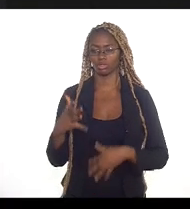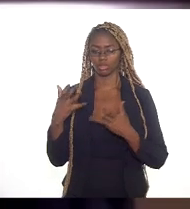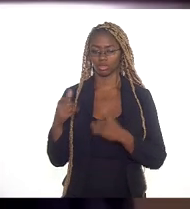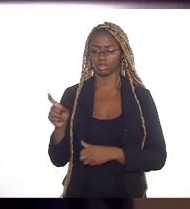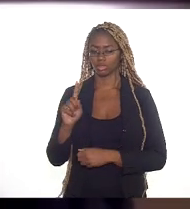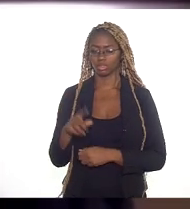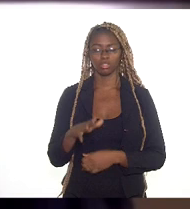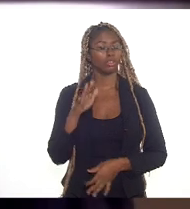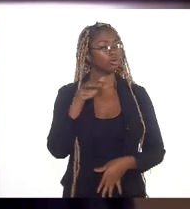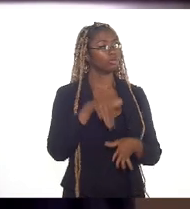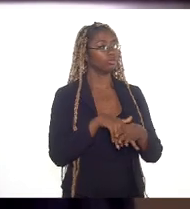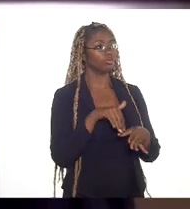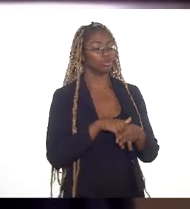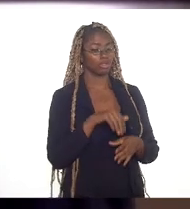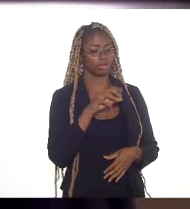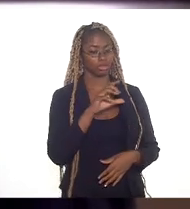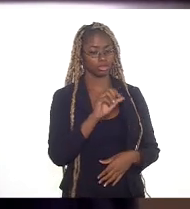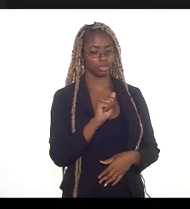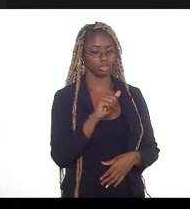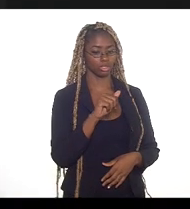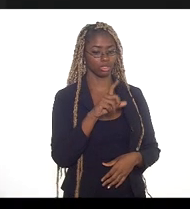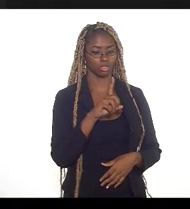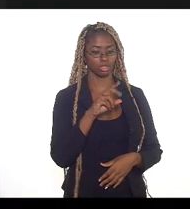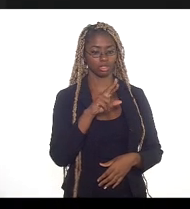como vota a deputada Adriana Baltazar?